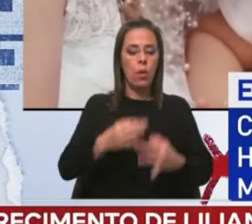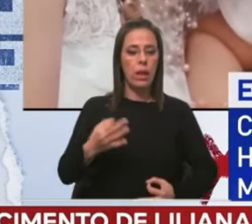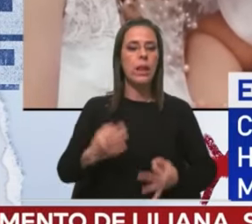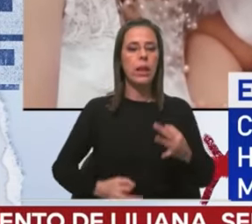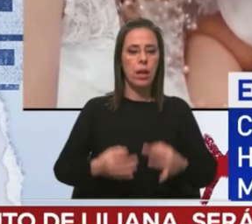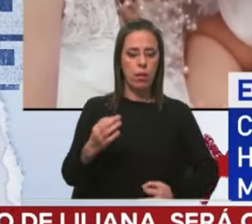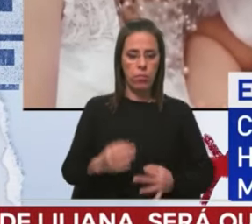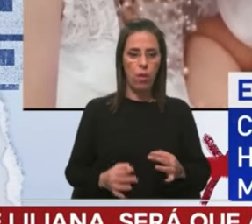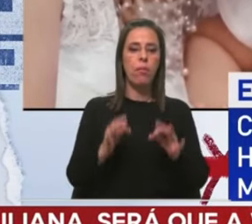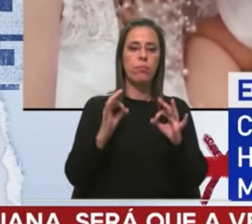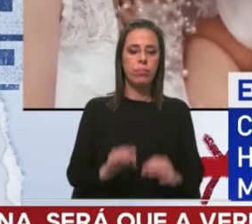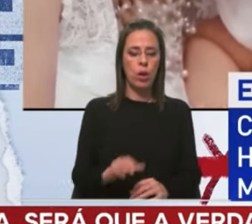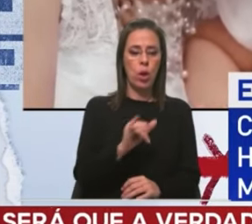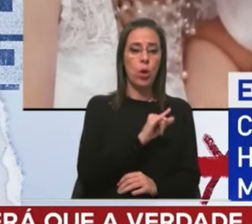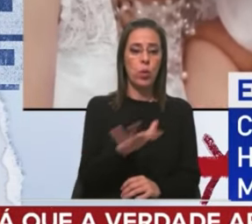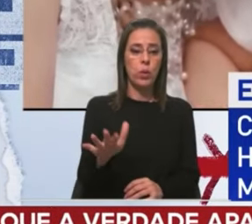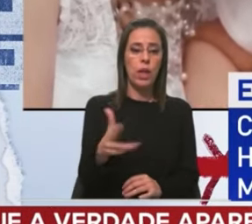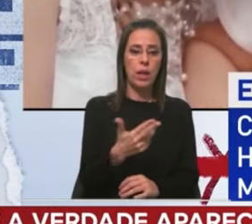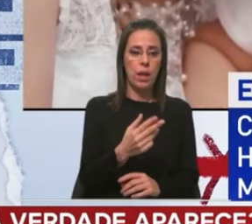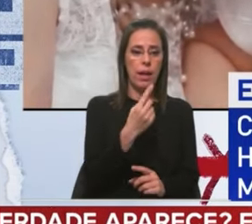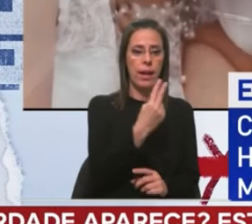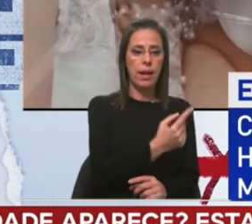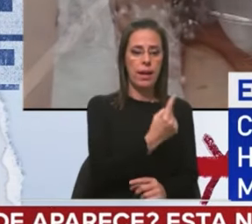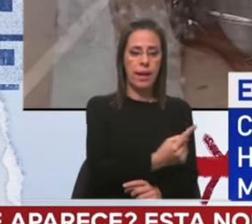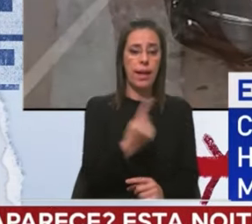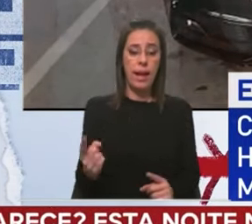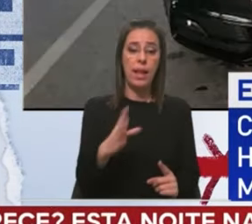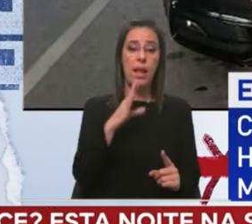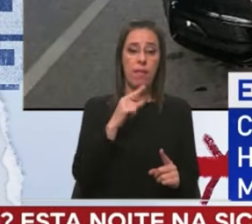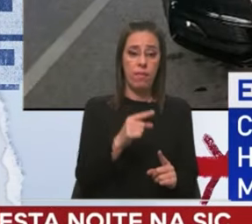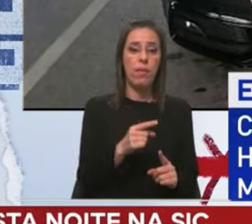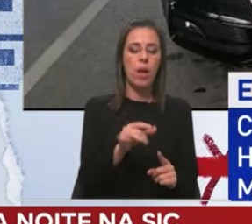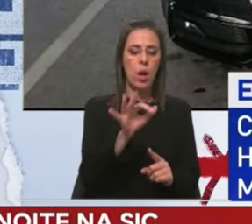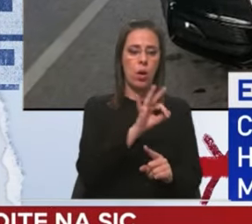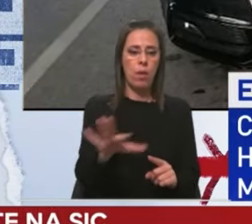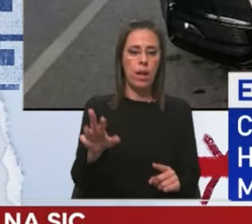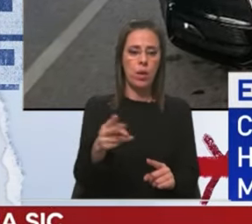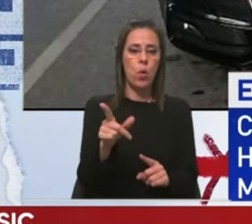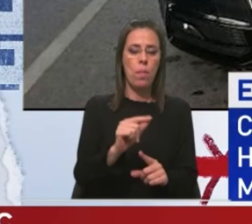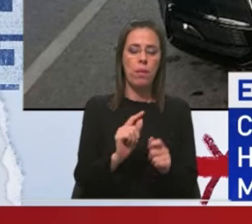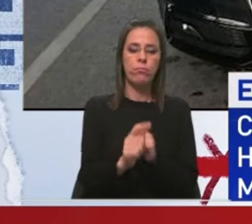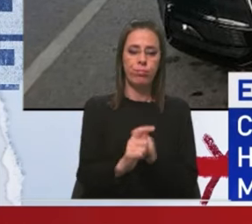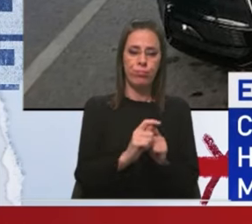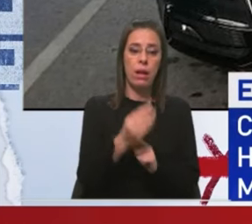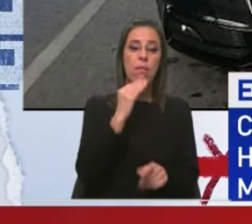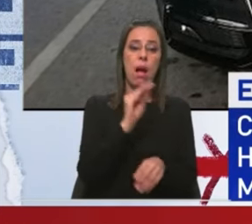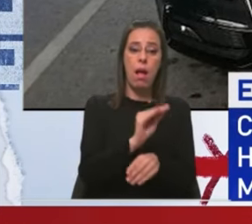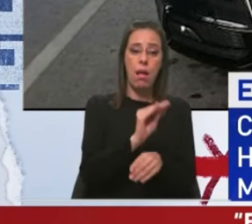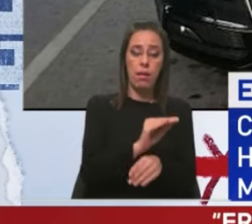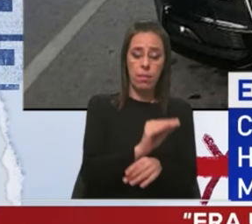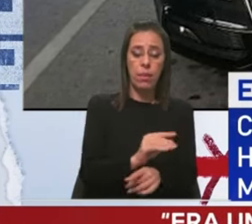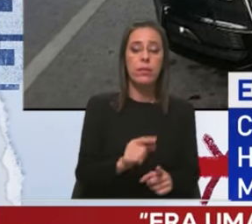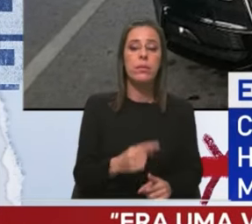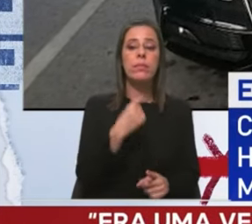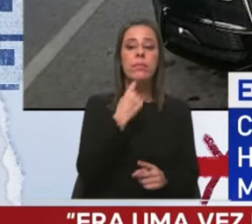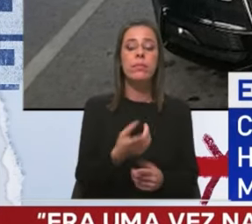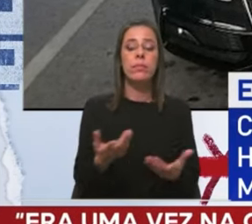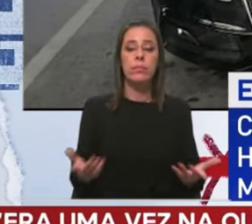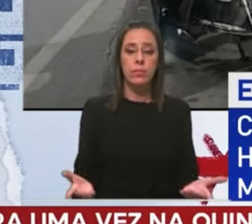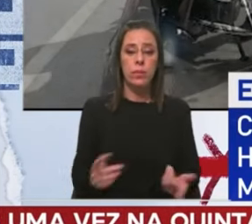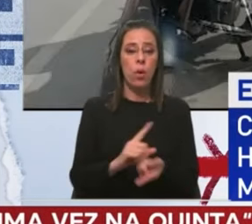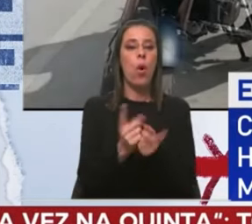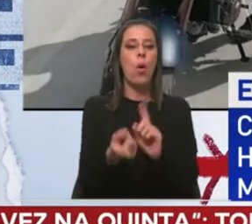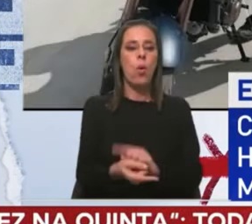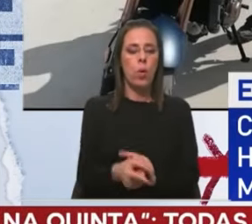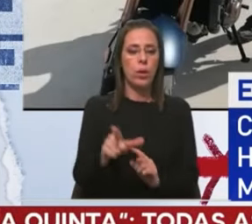que se tratavam de 200 euros por cada filha, portanto 400 euros por mês de pensão de alimentos, e ela diz que, ao